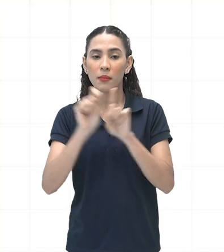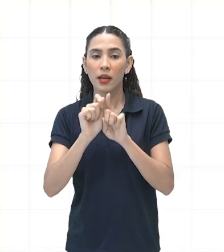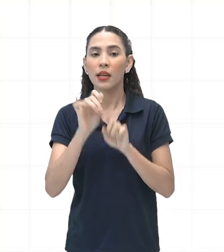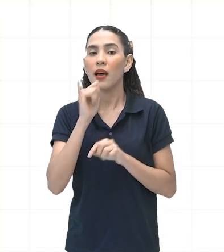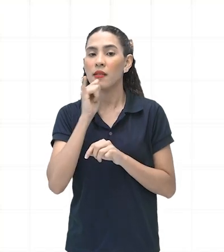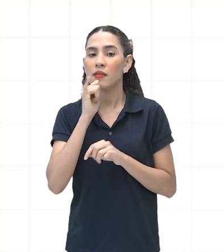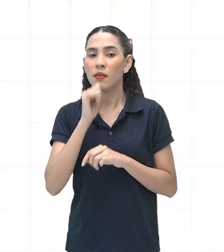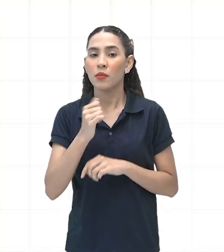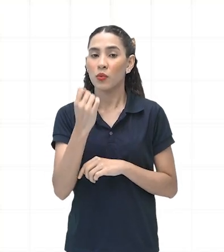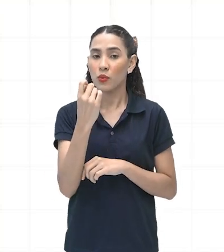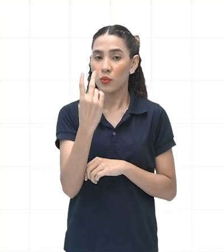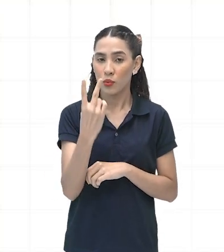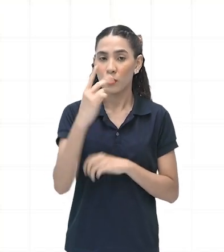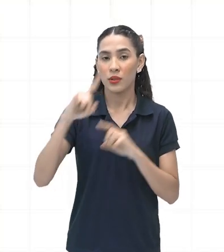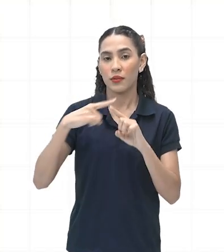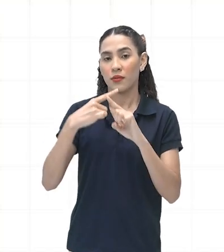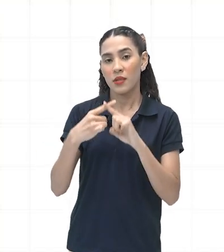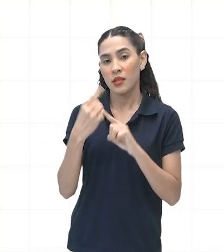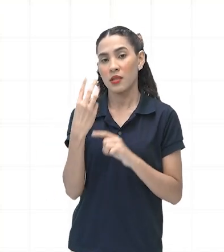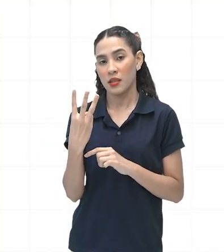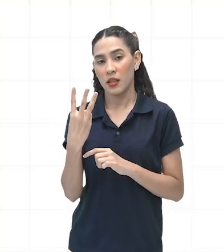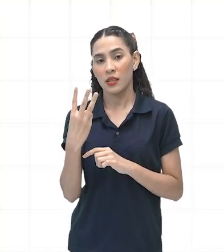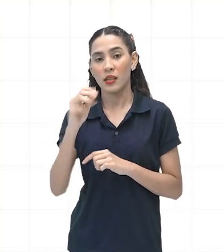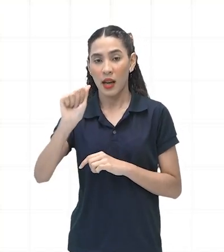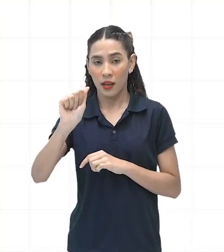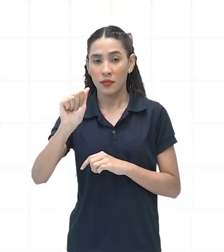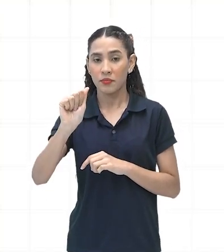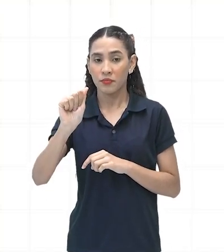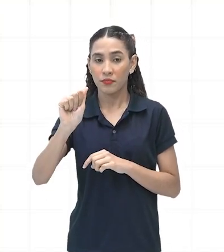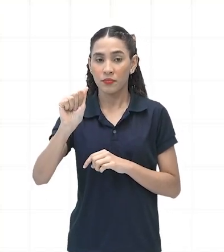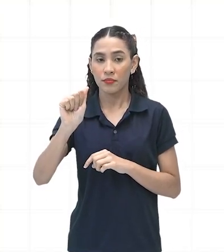sendo 2 vezes 3a?